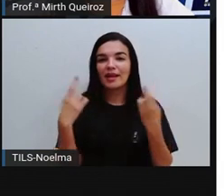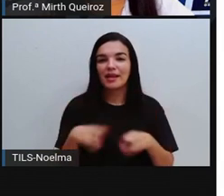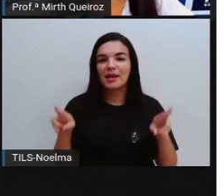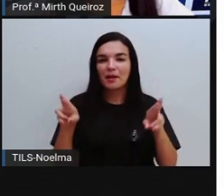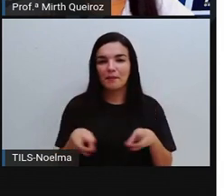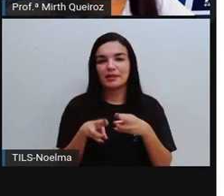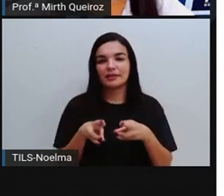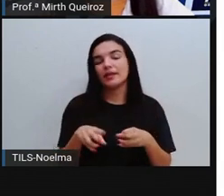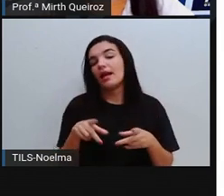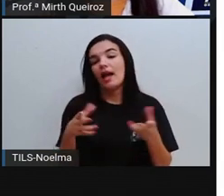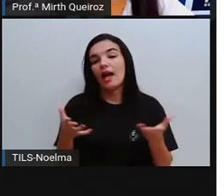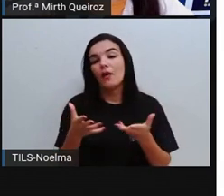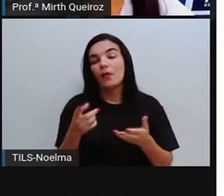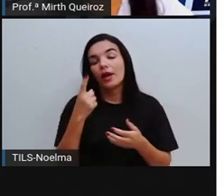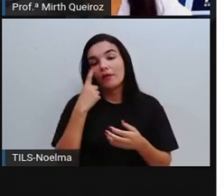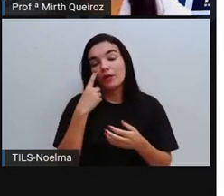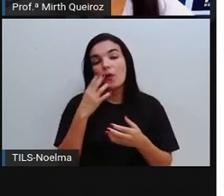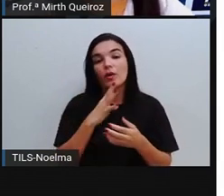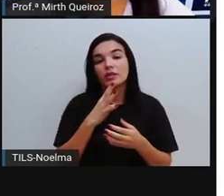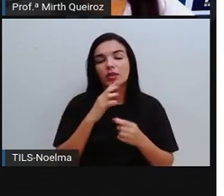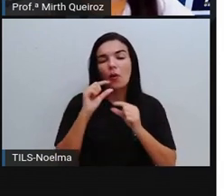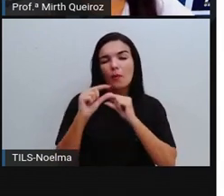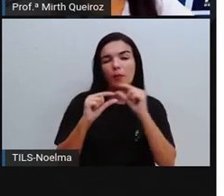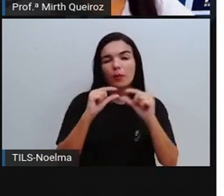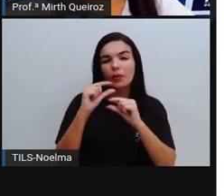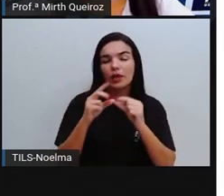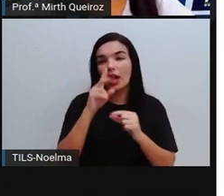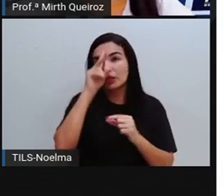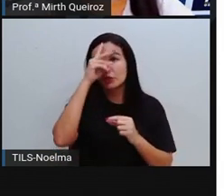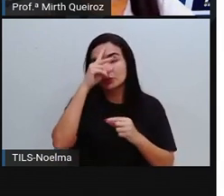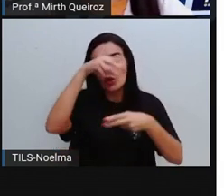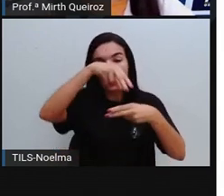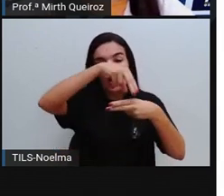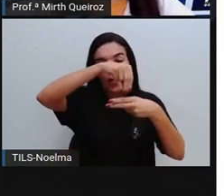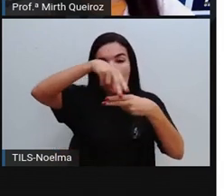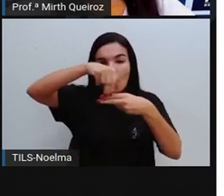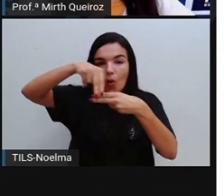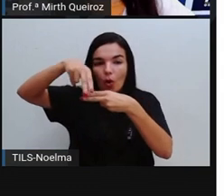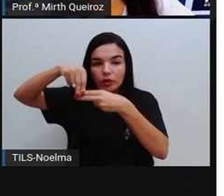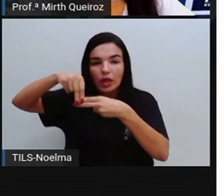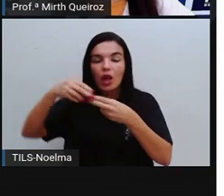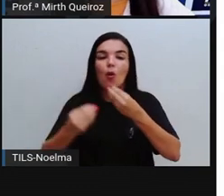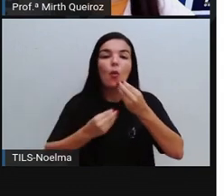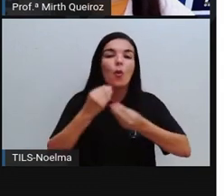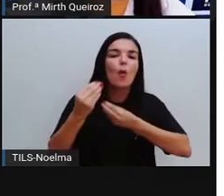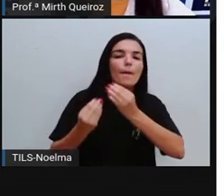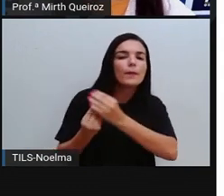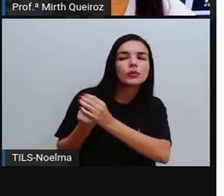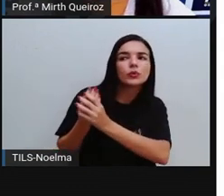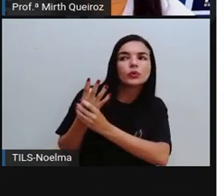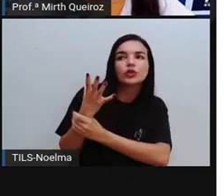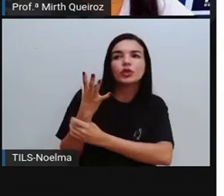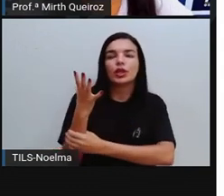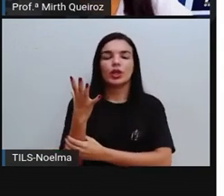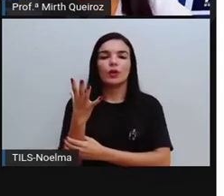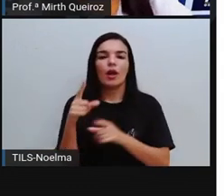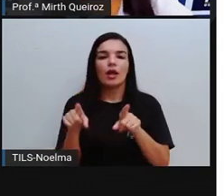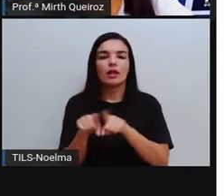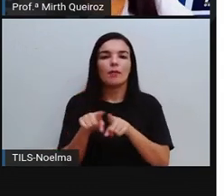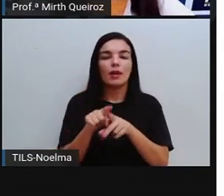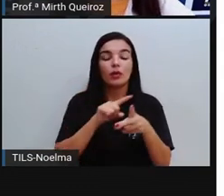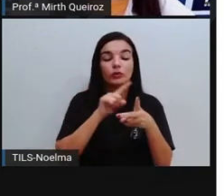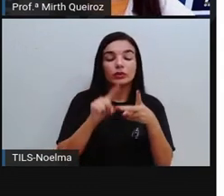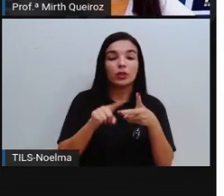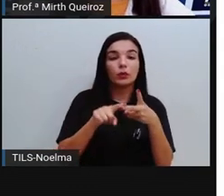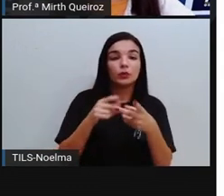vamos conhecer um pouquinho aí da história do cordel, né? Como foi que o cordel surgiu. E no nosso segundo